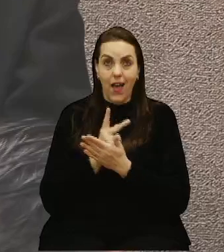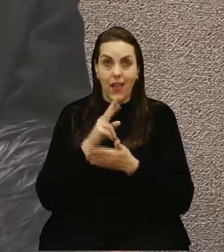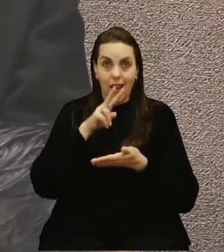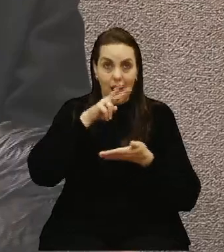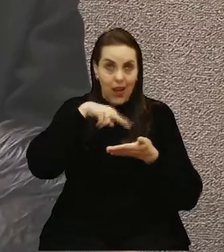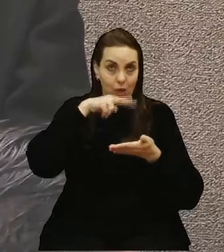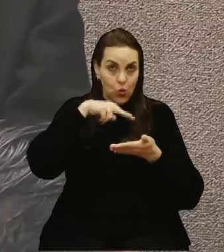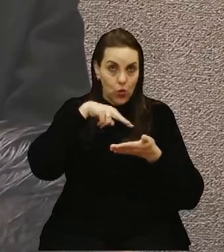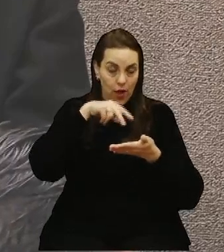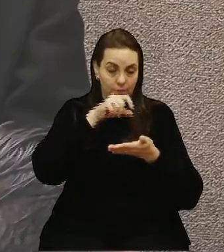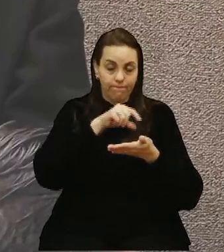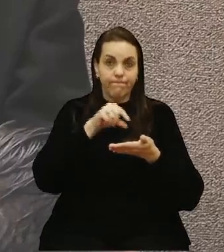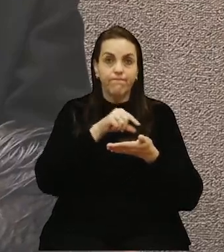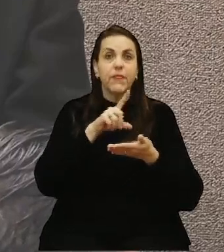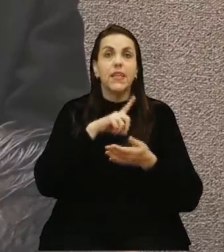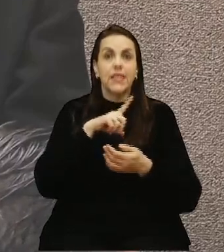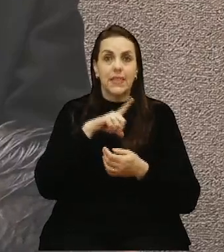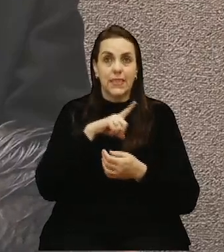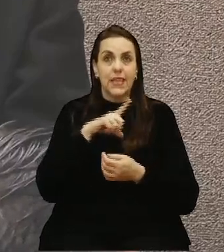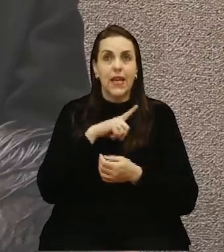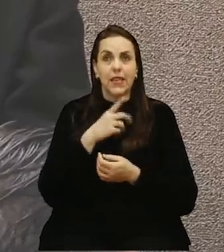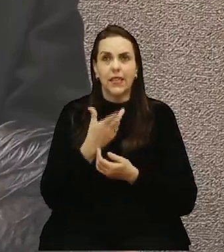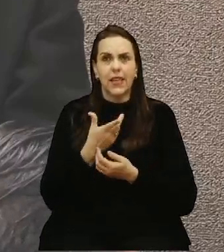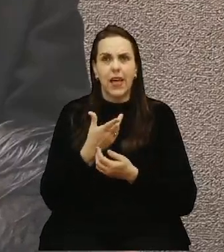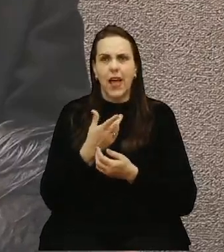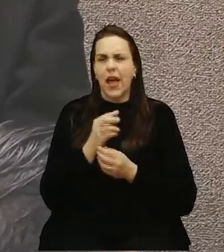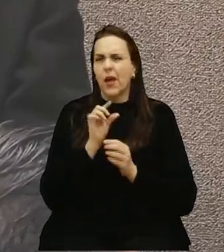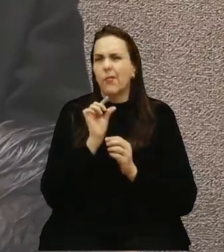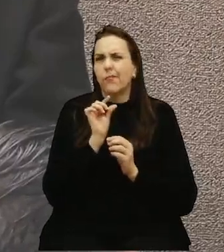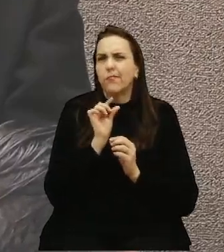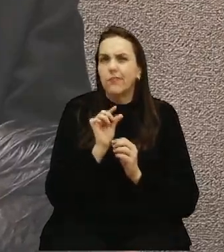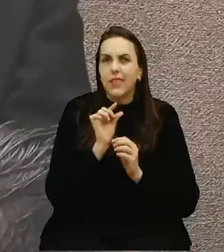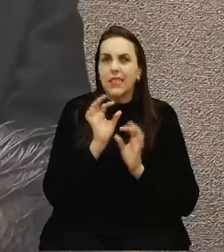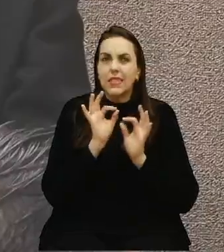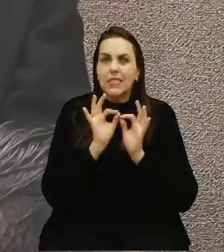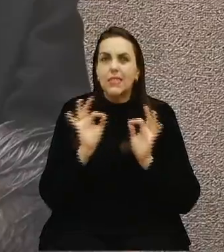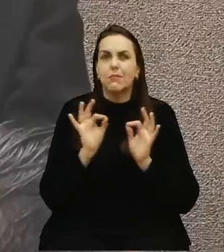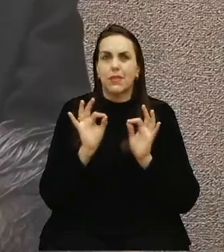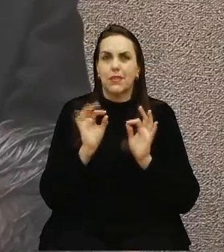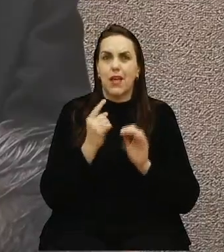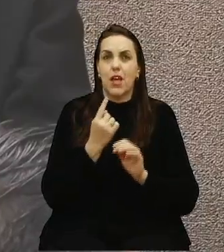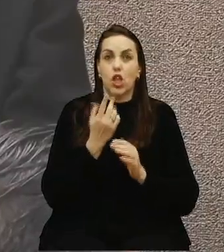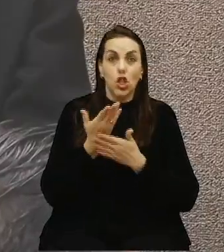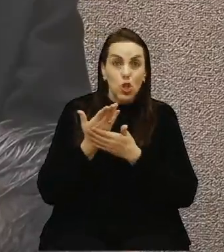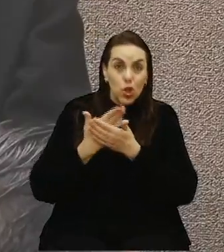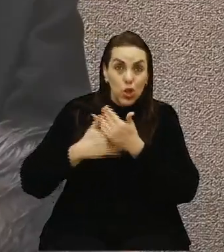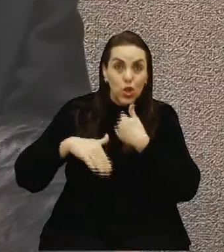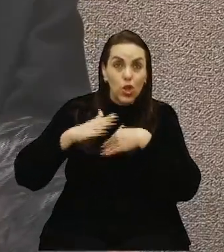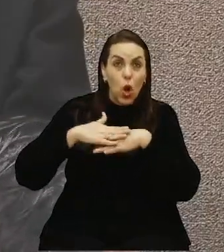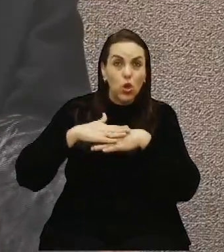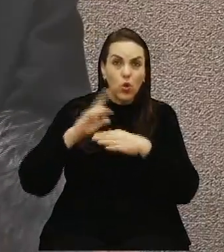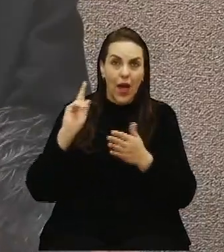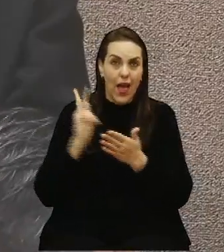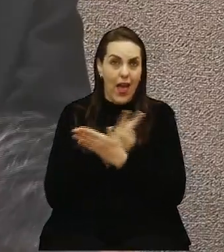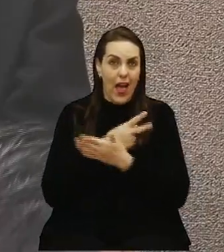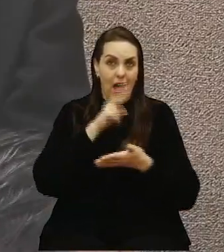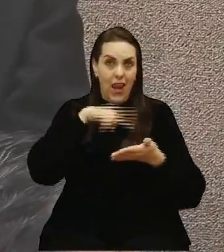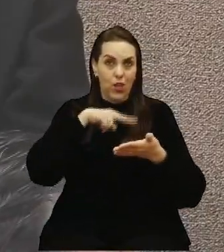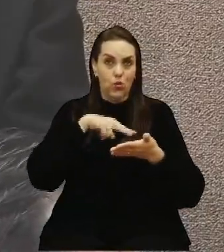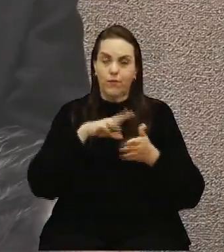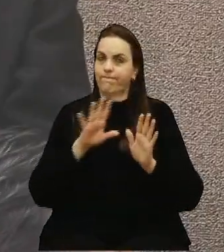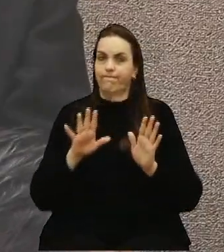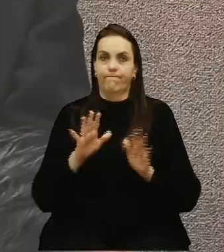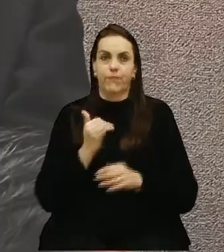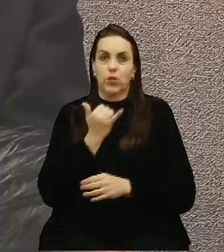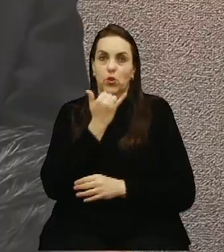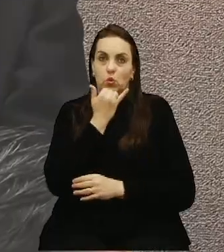tem é uma coisa pontual, mas todo mundo não. Isso aí não é erro de leitura, na minha modesta opinião. E aqui